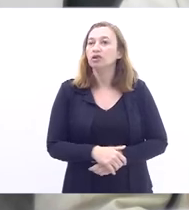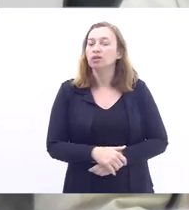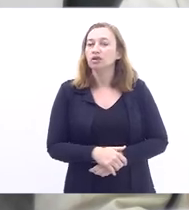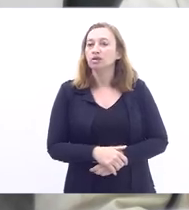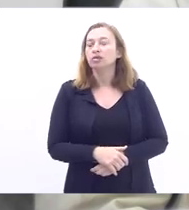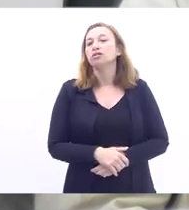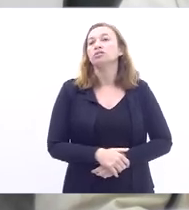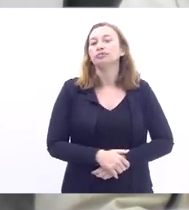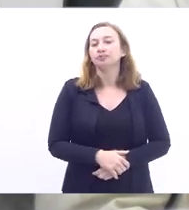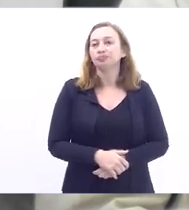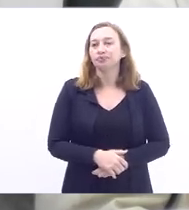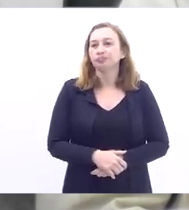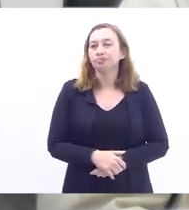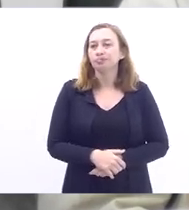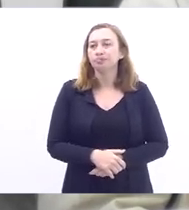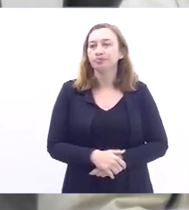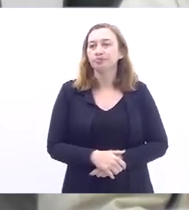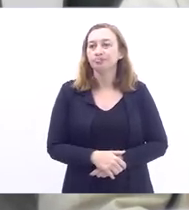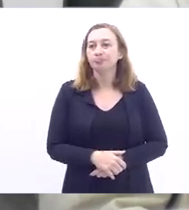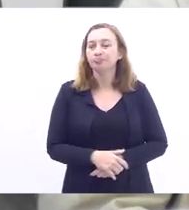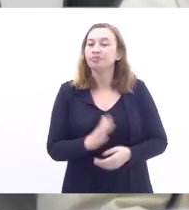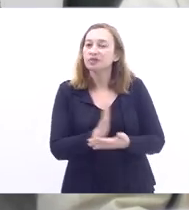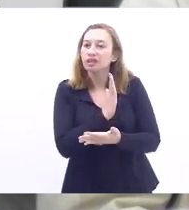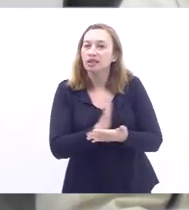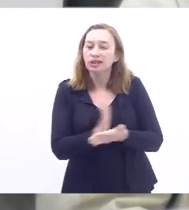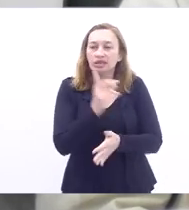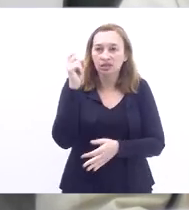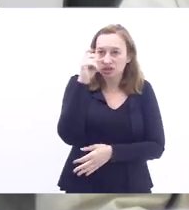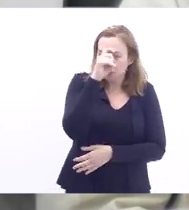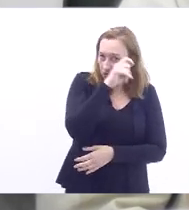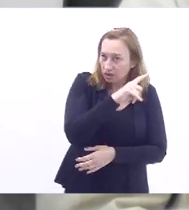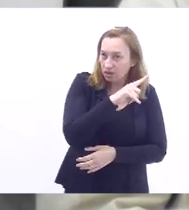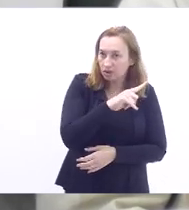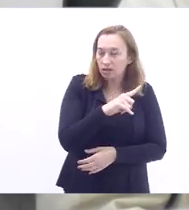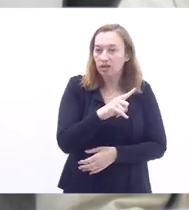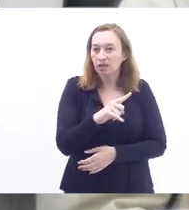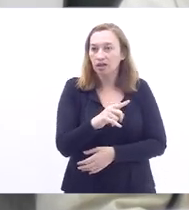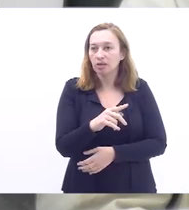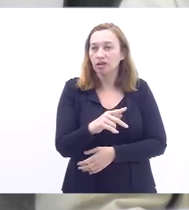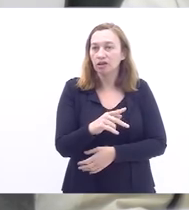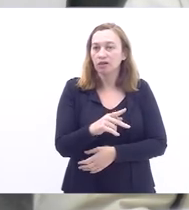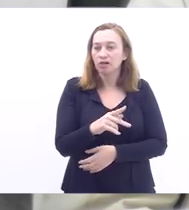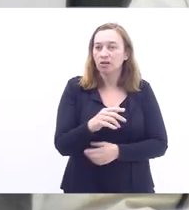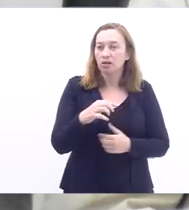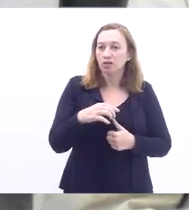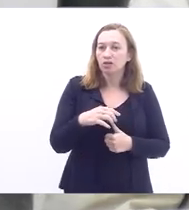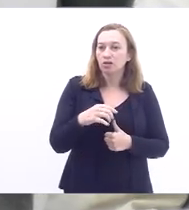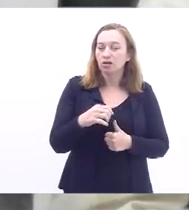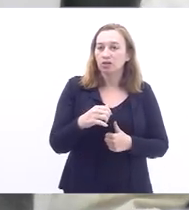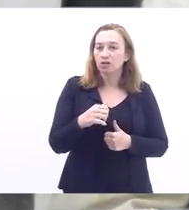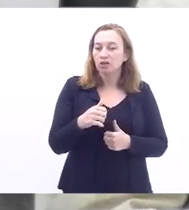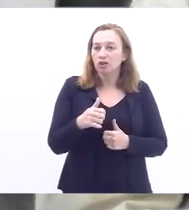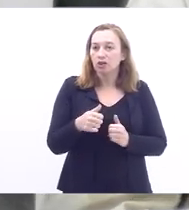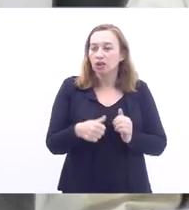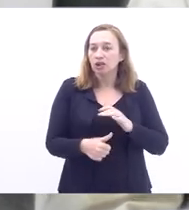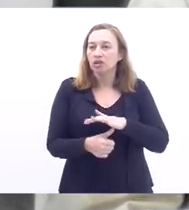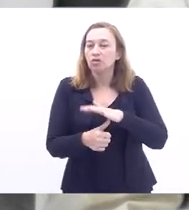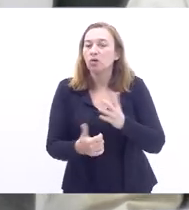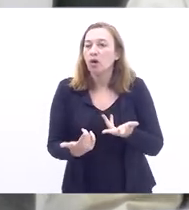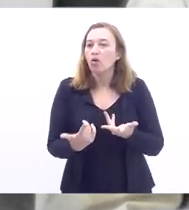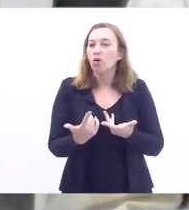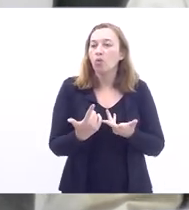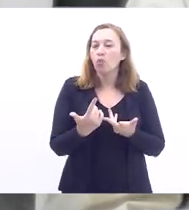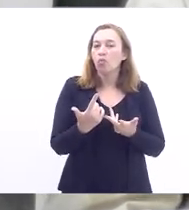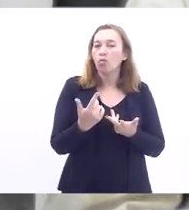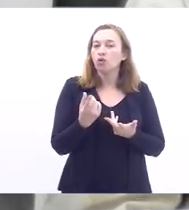para poder utilizar esse recurso é às vezes fica difícil Ligar para pessoa que o reitor da UFF não tem recurso nenhum para poder colocar